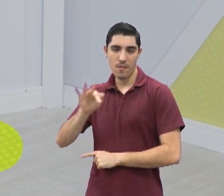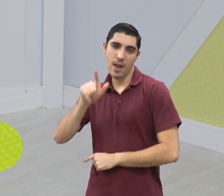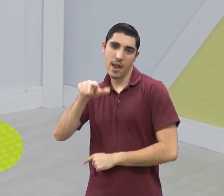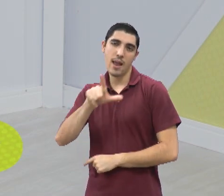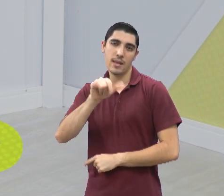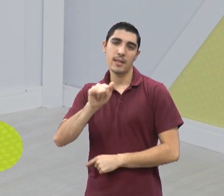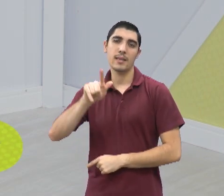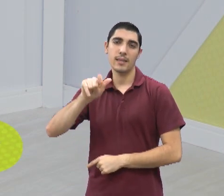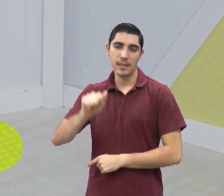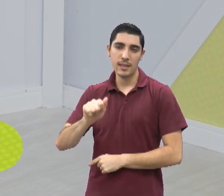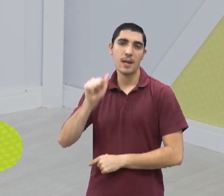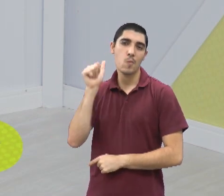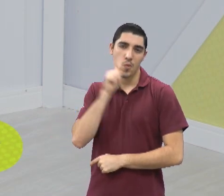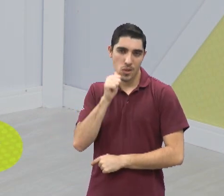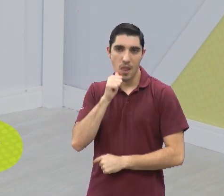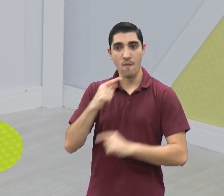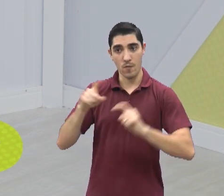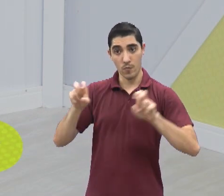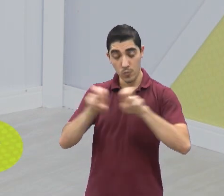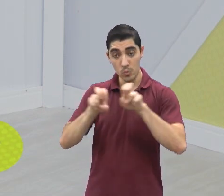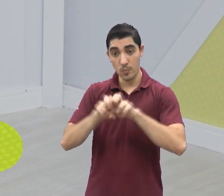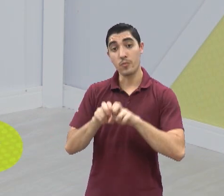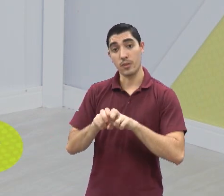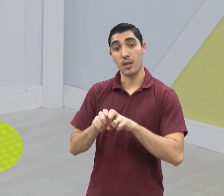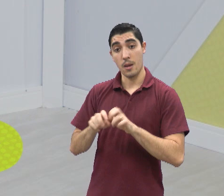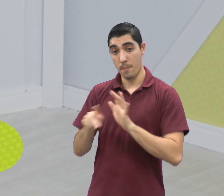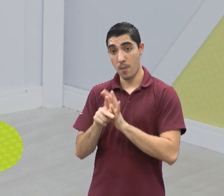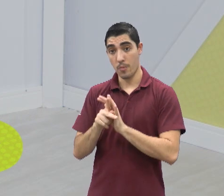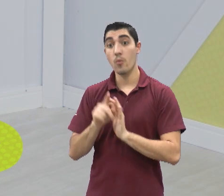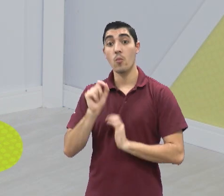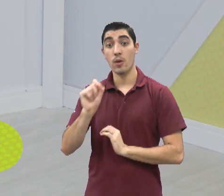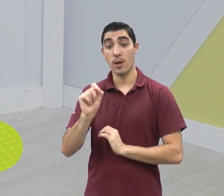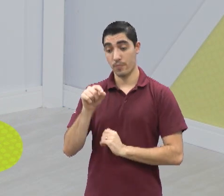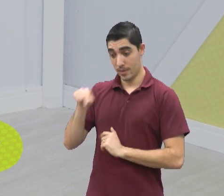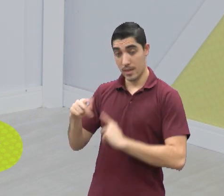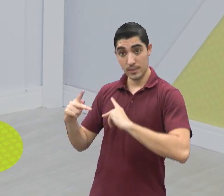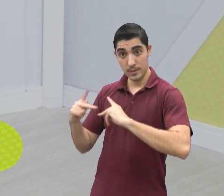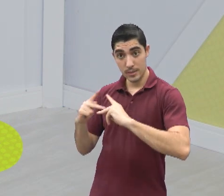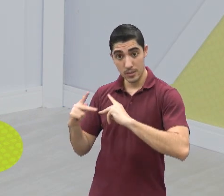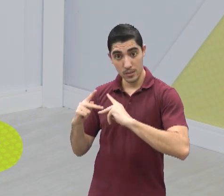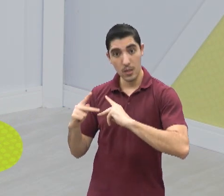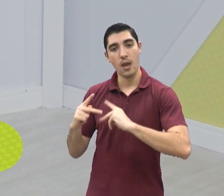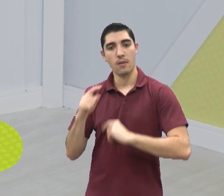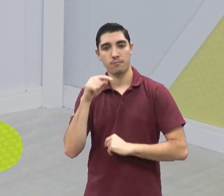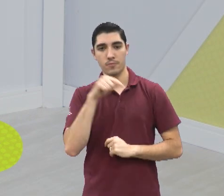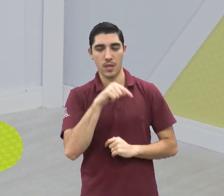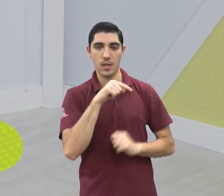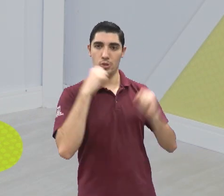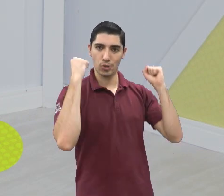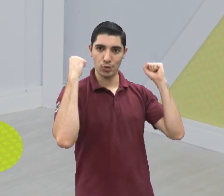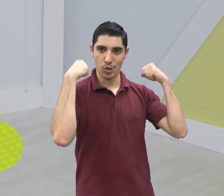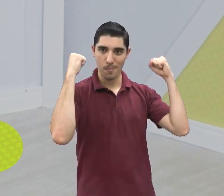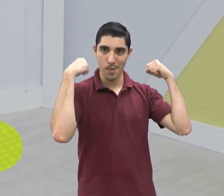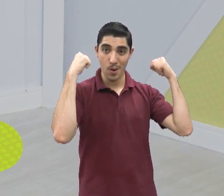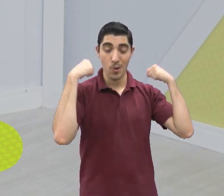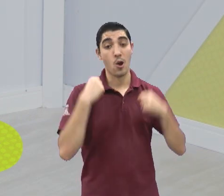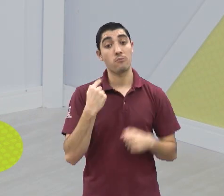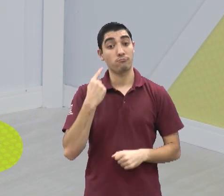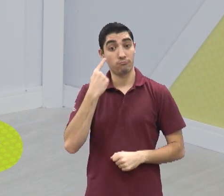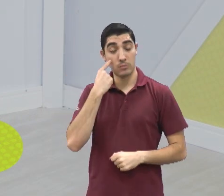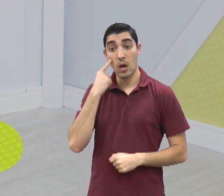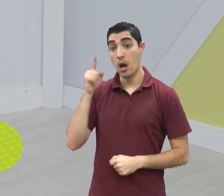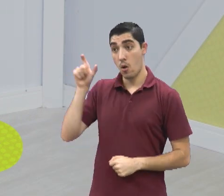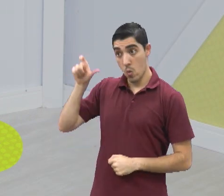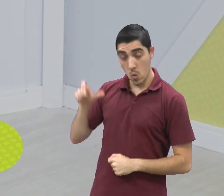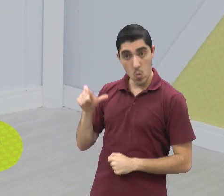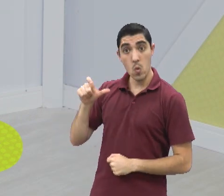de Futsal, contra a equipe da Female de Chapecó, Santa Catarina. O Brunão esteve no treino das meninas para saber como está a preparação